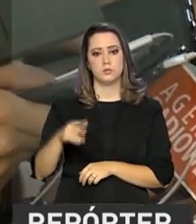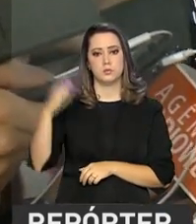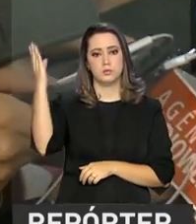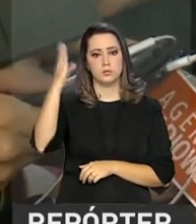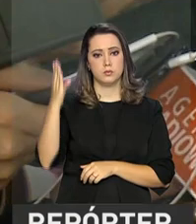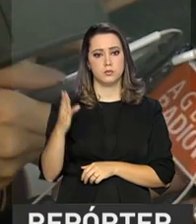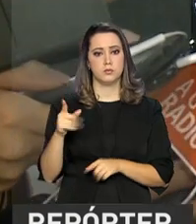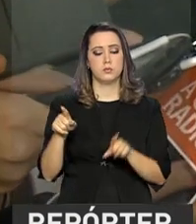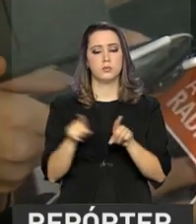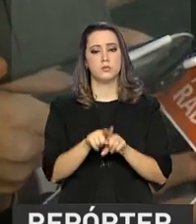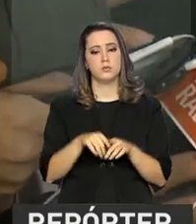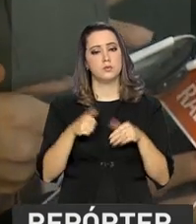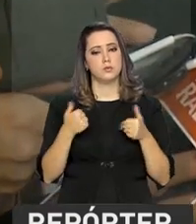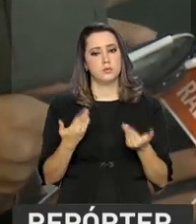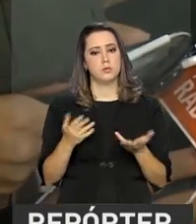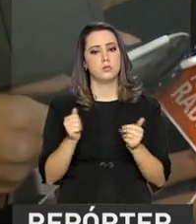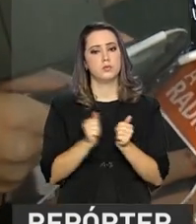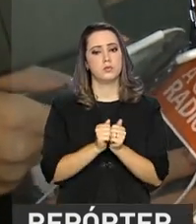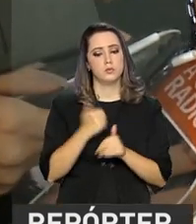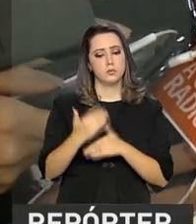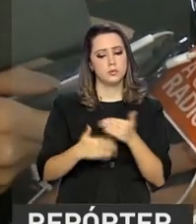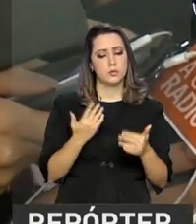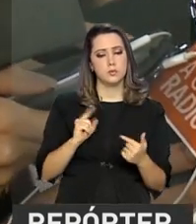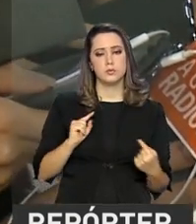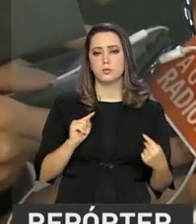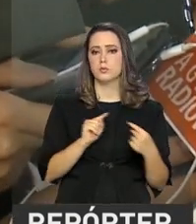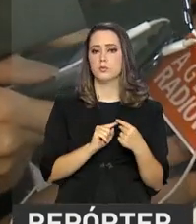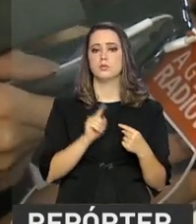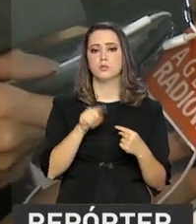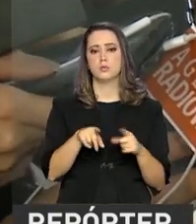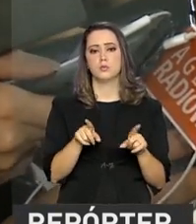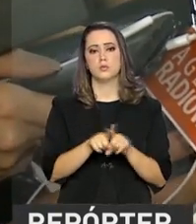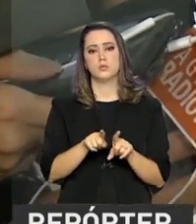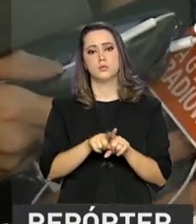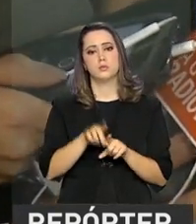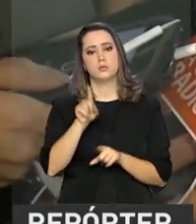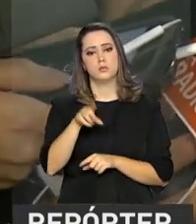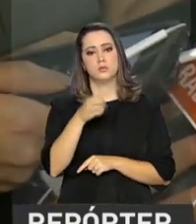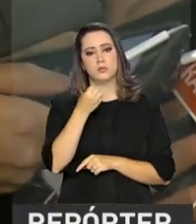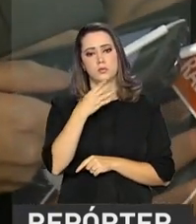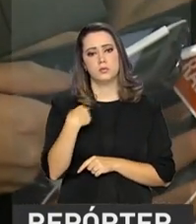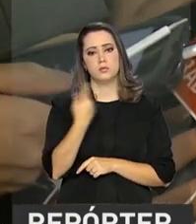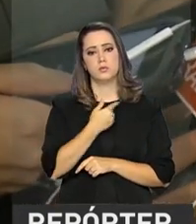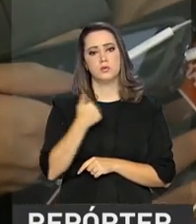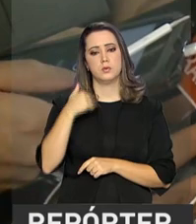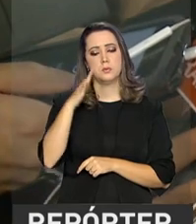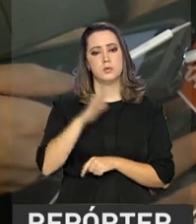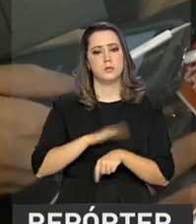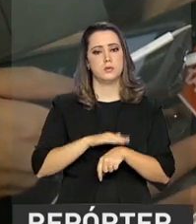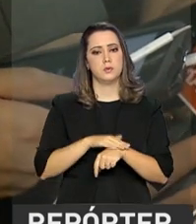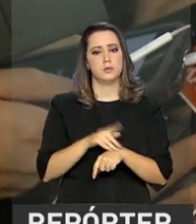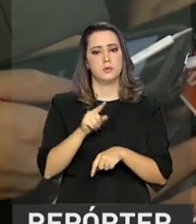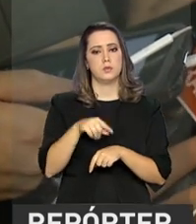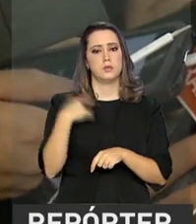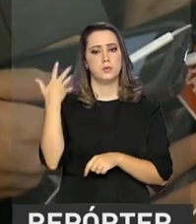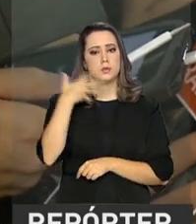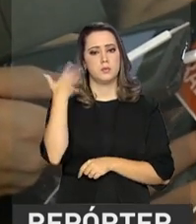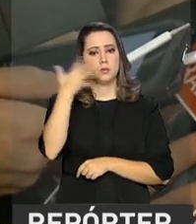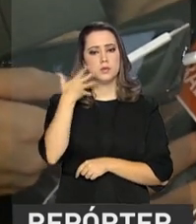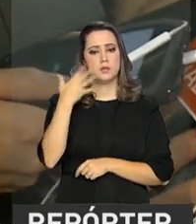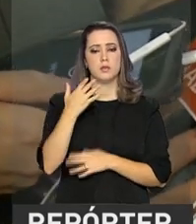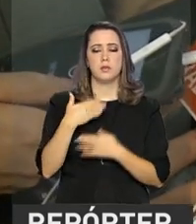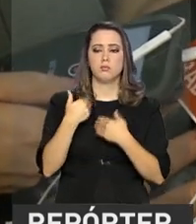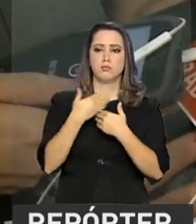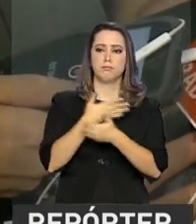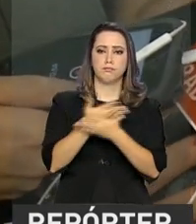república então vamos então caminhar nessa direção o que também tem uma vantagem que nos dá mais tempo para esclarecer a